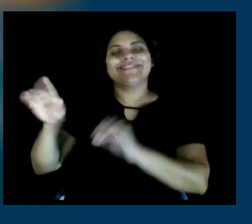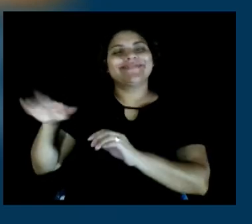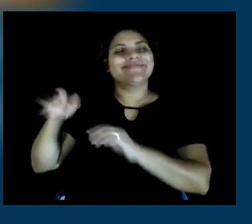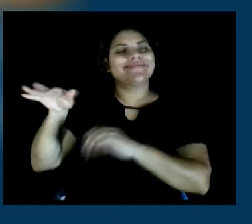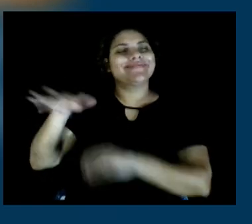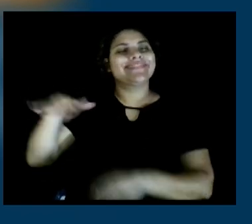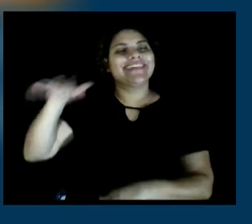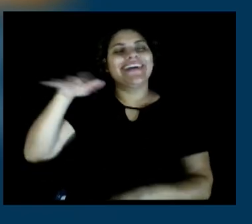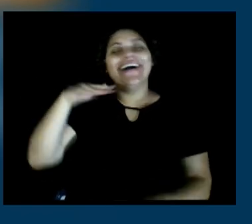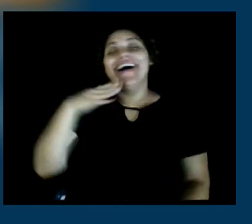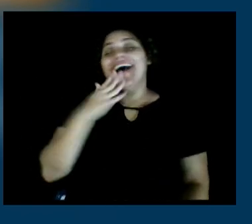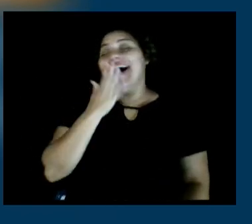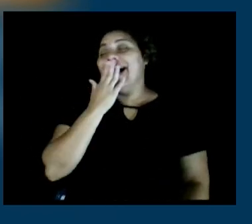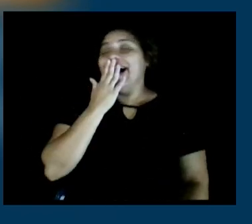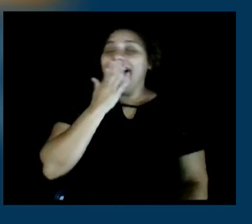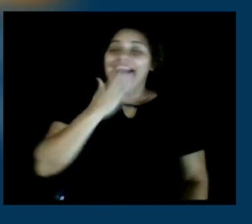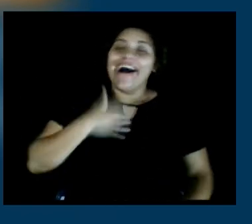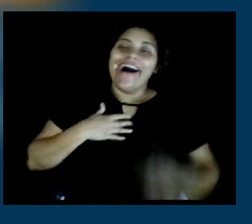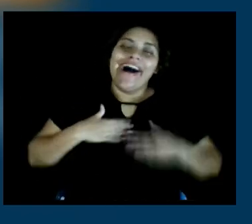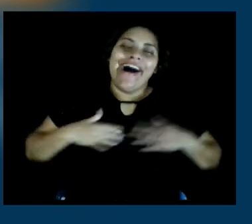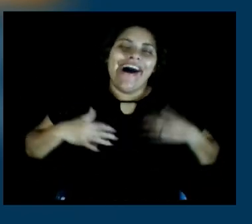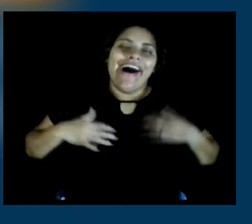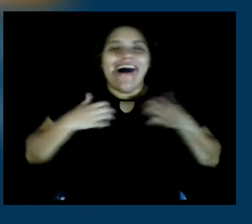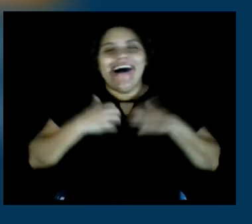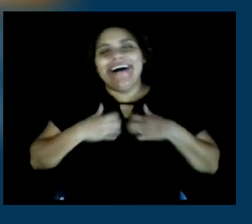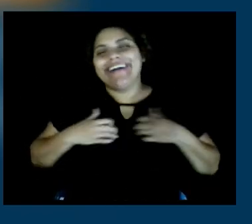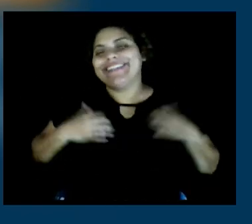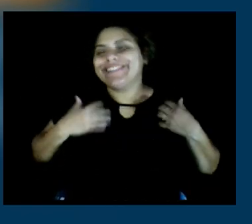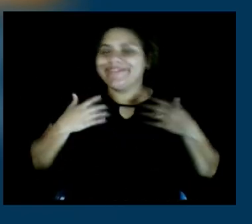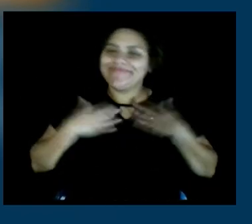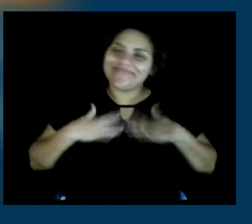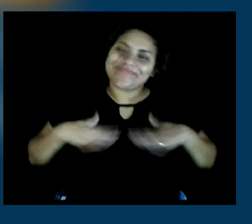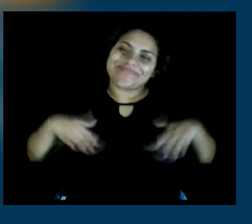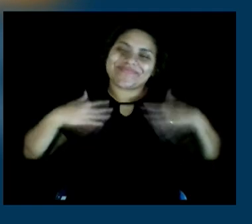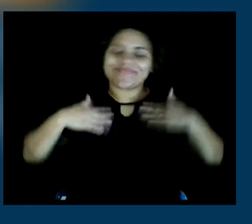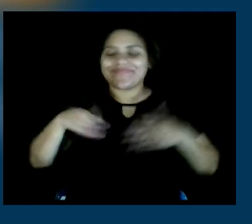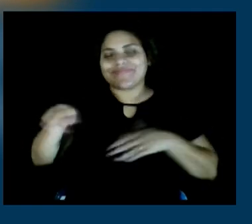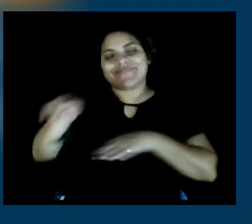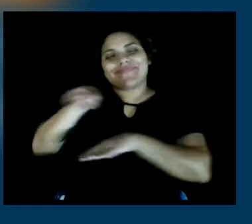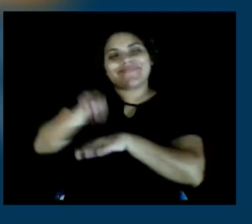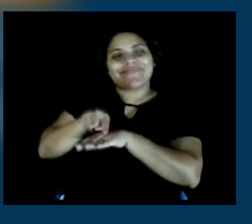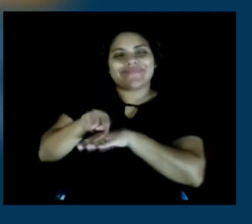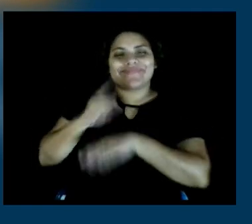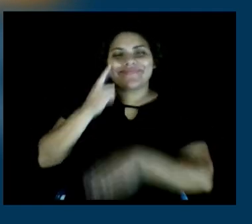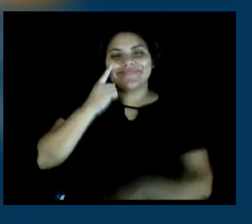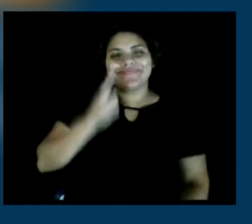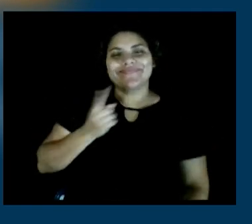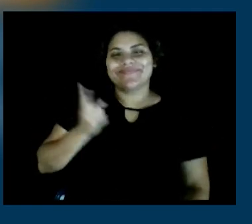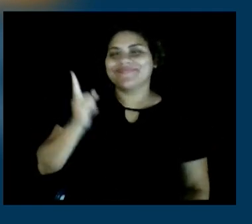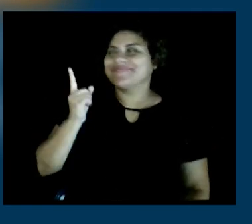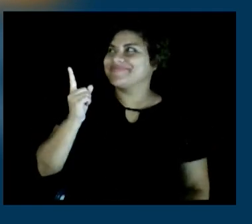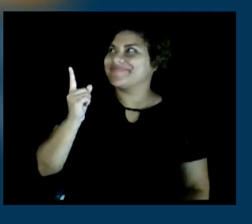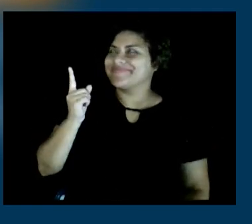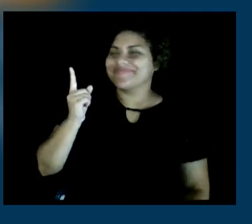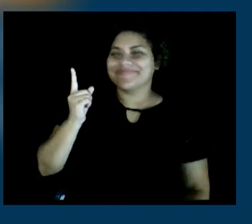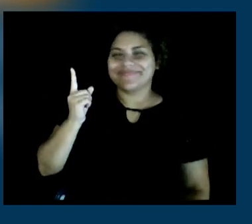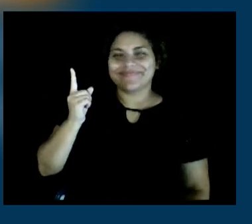Rock 7, I Must Be Love, 22 graus agora, 9h21. Boa noite.